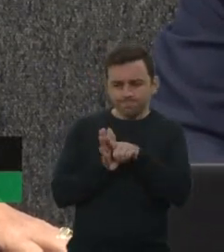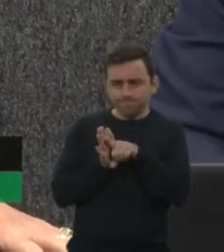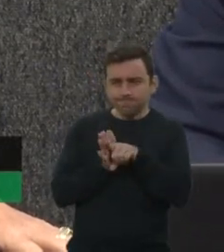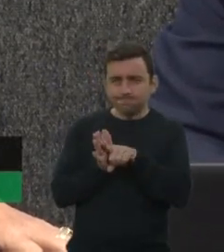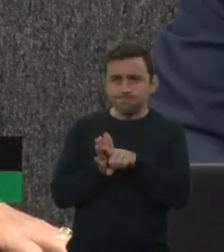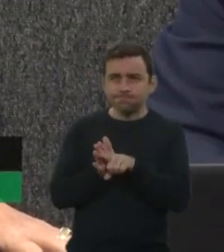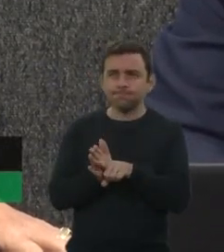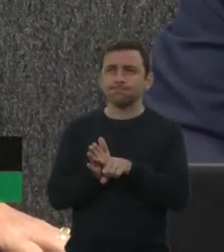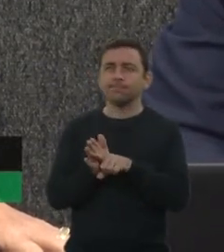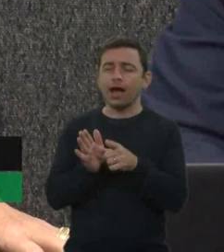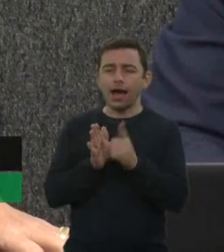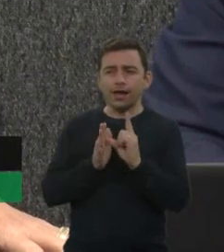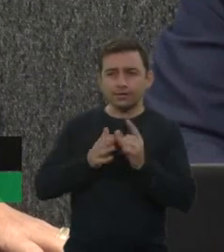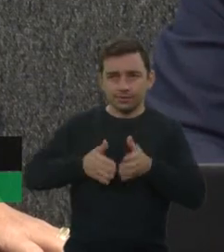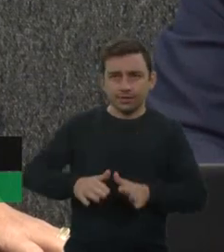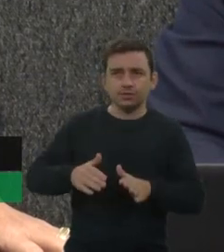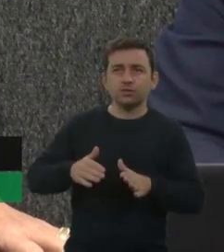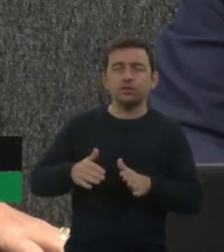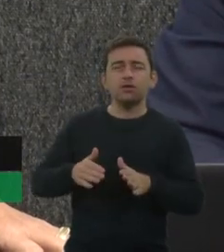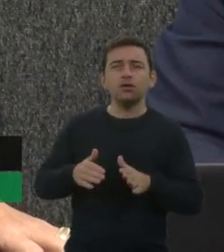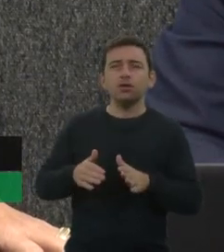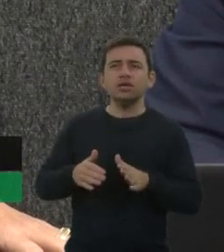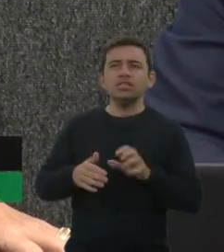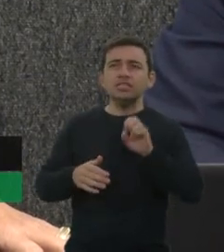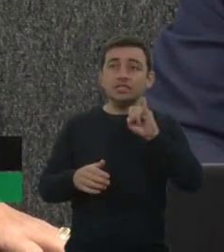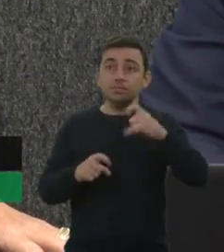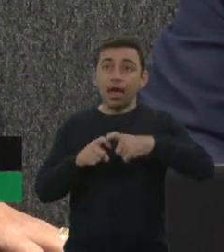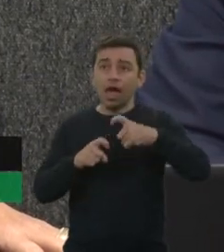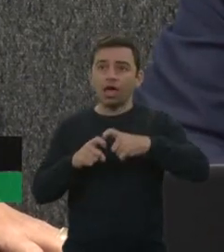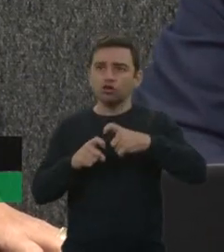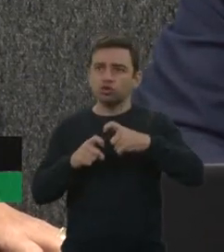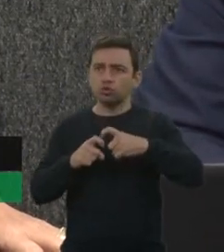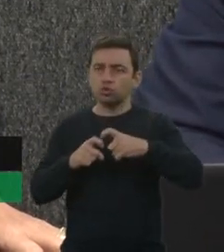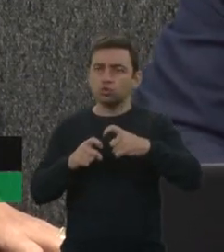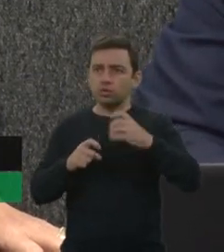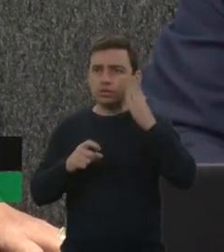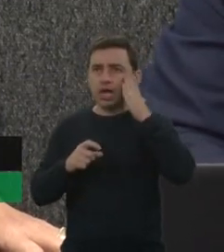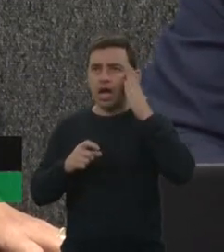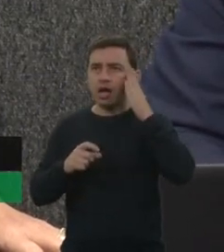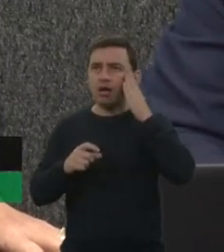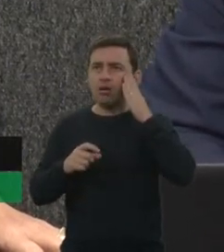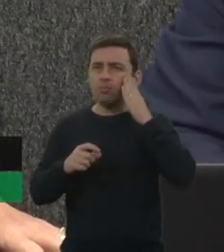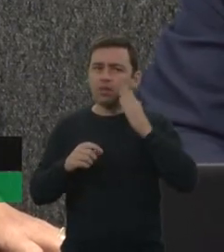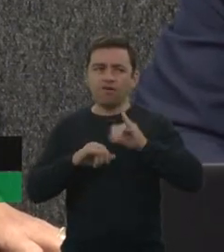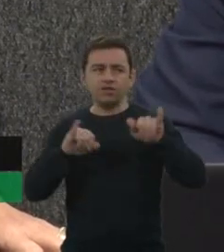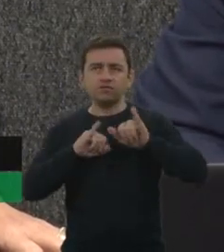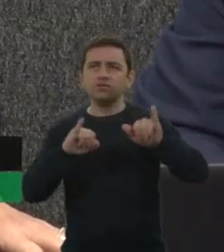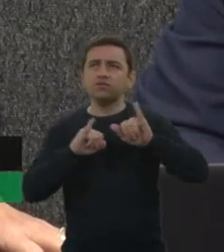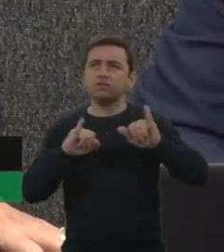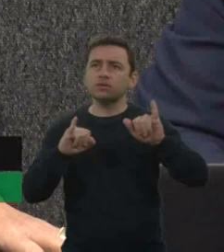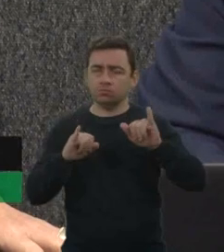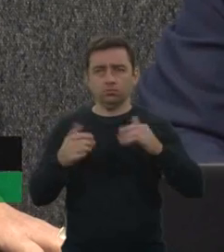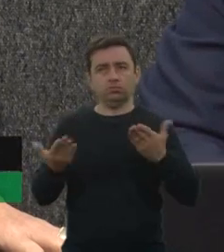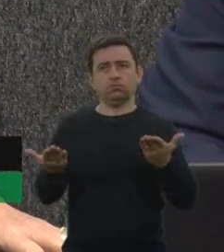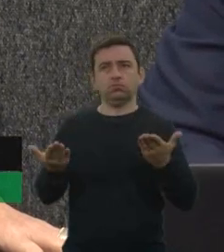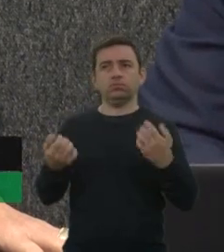se os médicos especialistas estão dizendo, é porque tem alguma coisa, e sempre a gente tem que prestar atenção nas